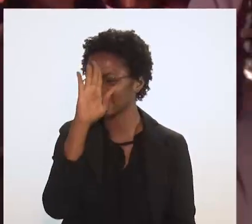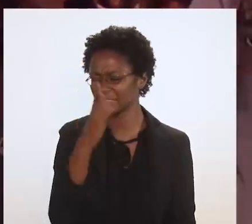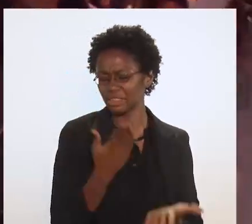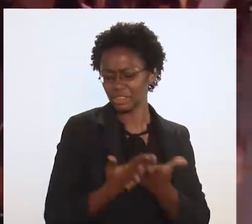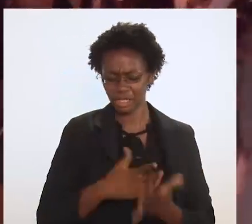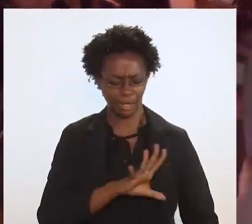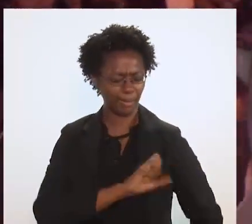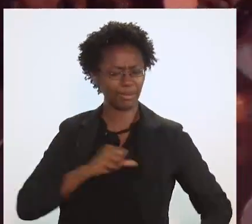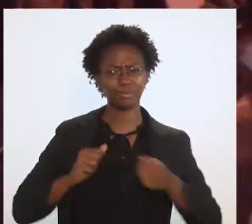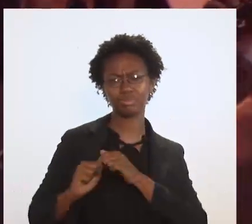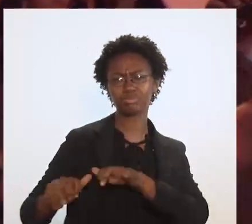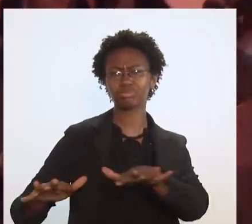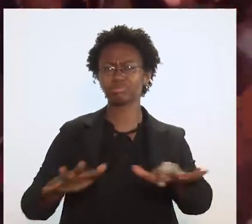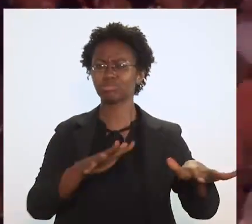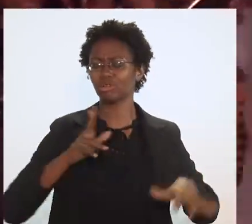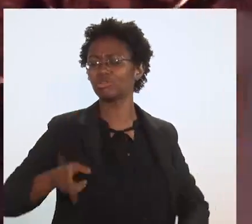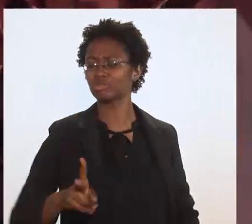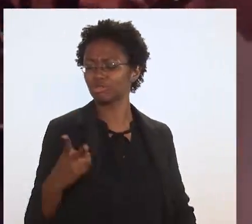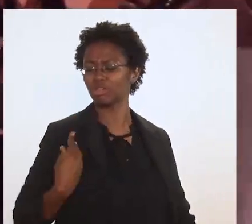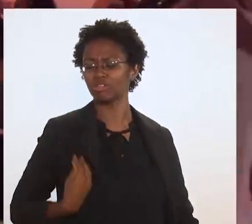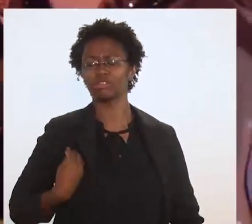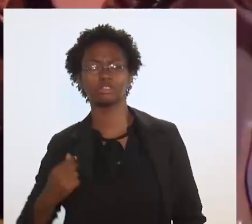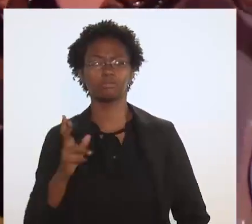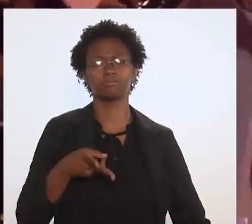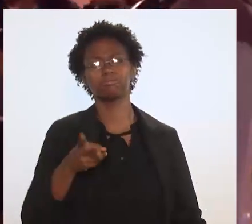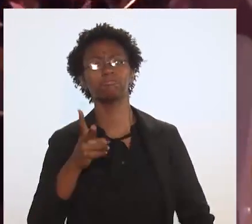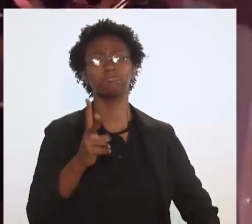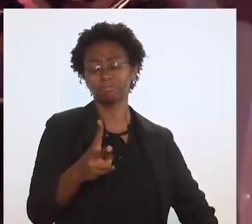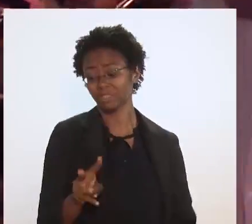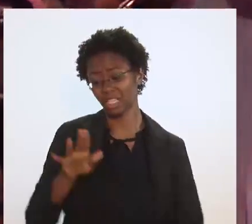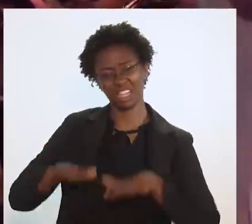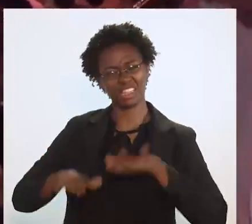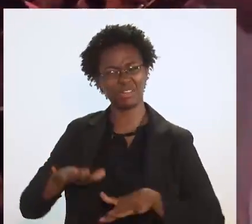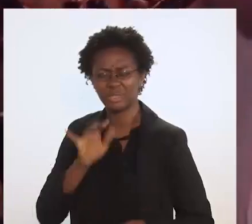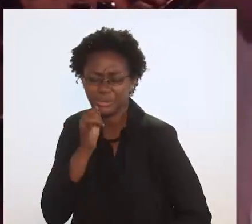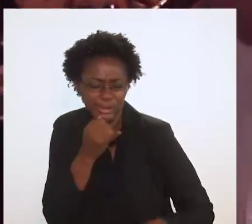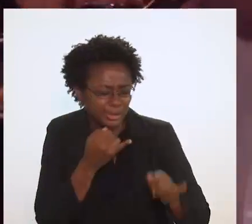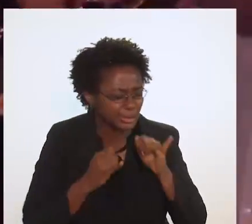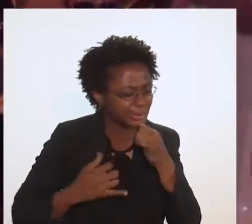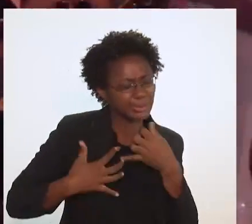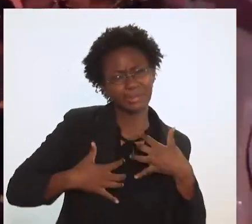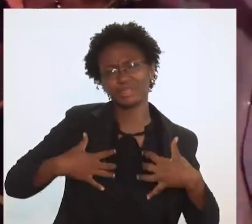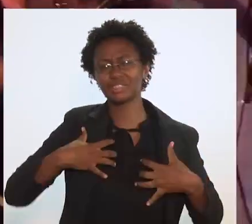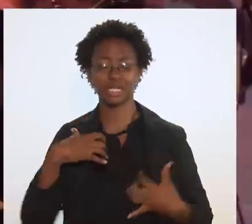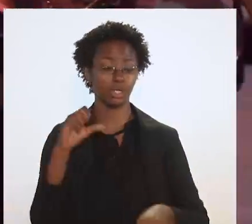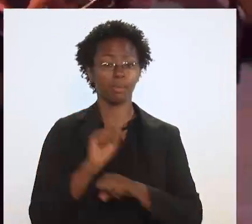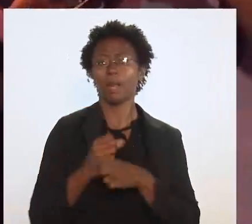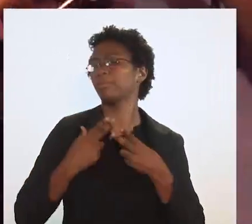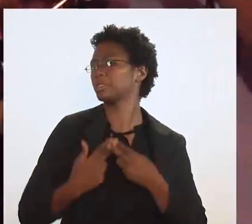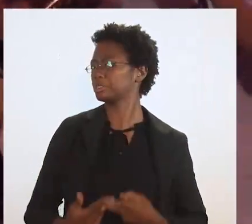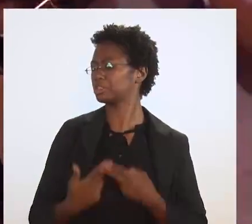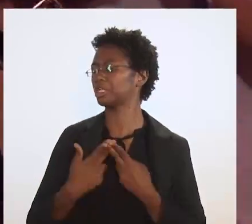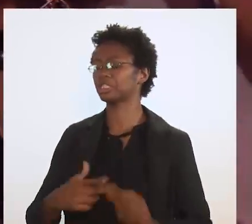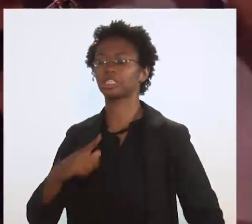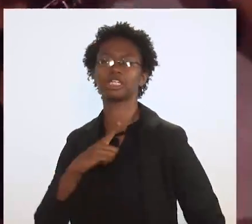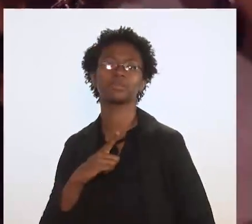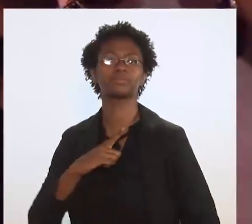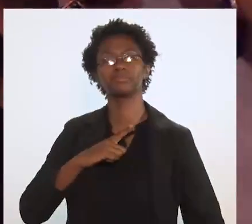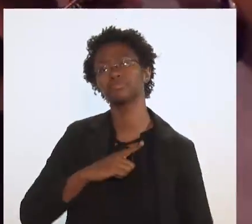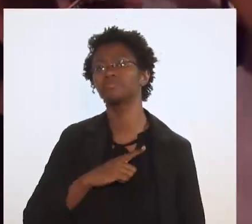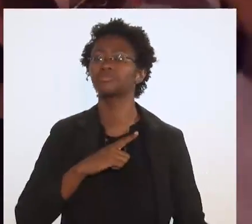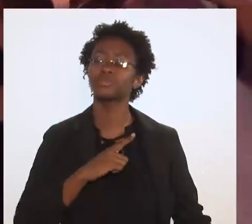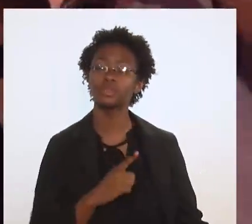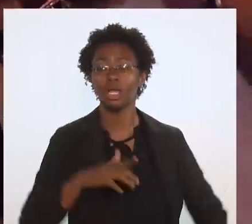hora. Quem cultiva a semente do amor, segue em frente, não se apavora. Se na vida encontrar desabor, vai saber esperar